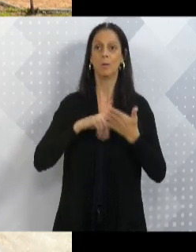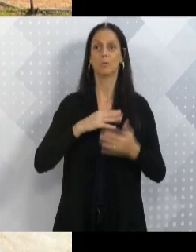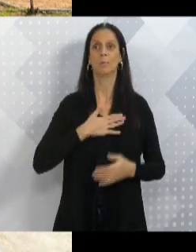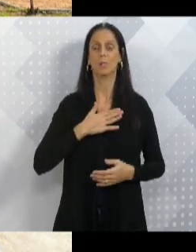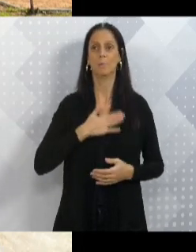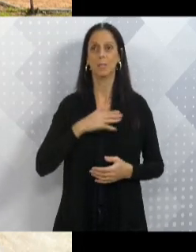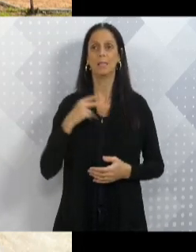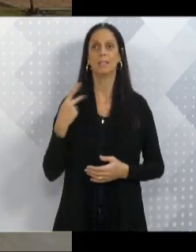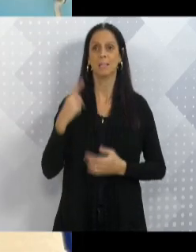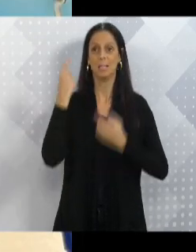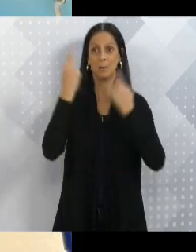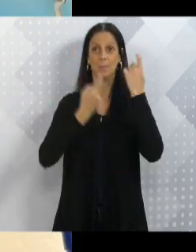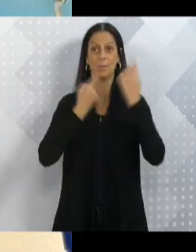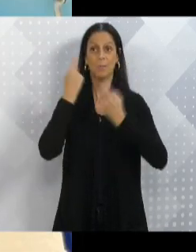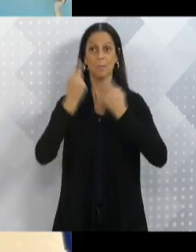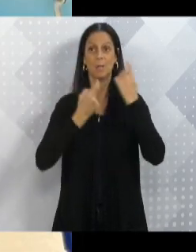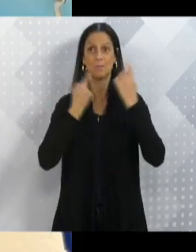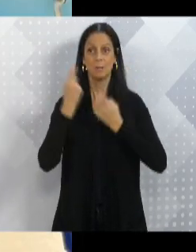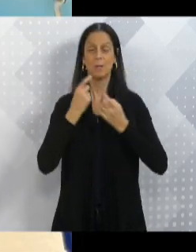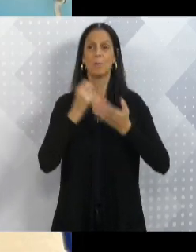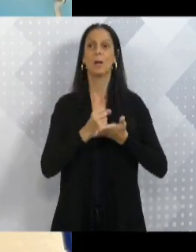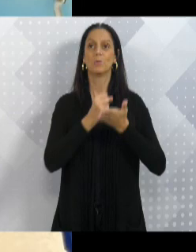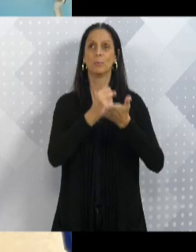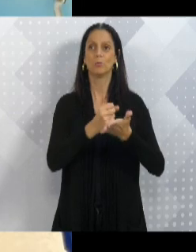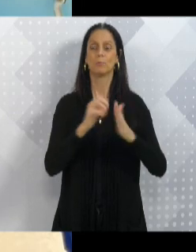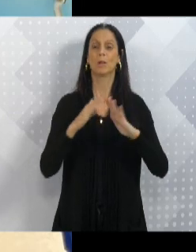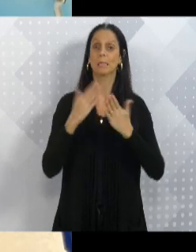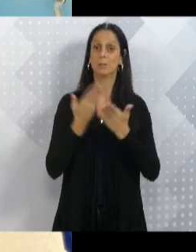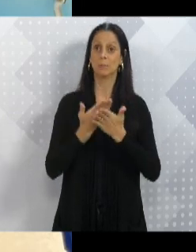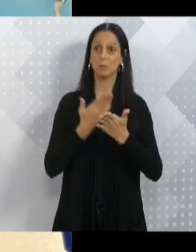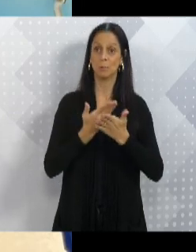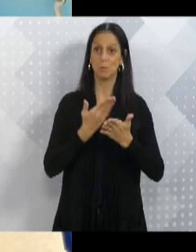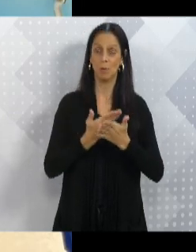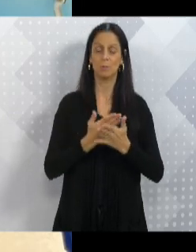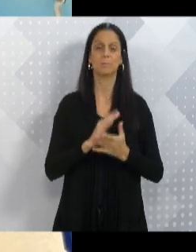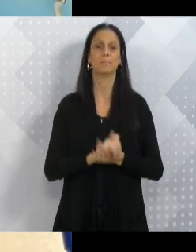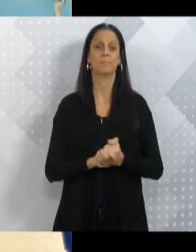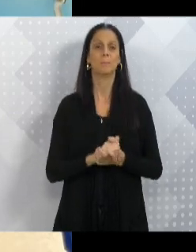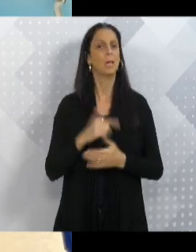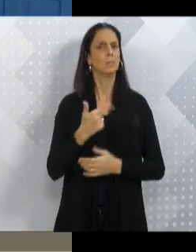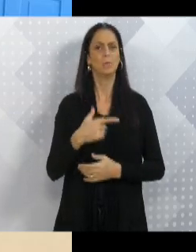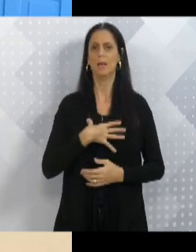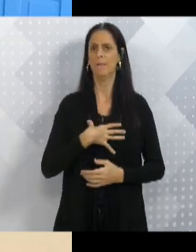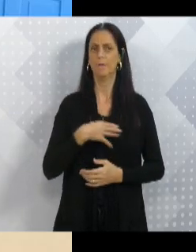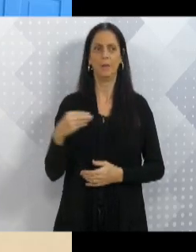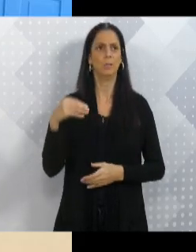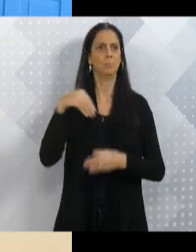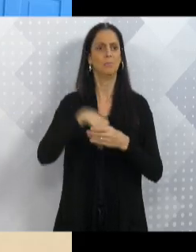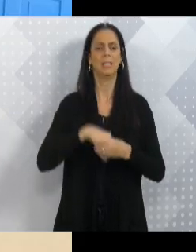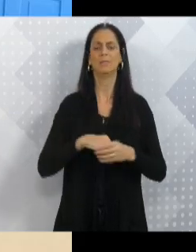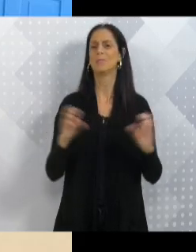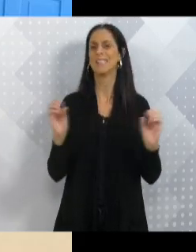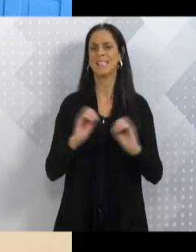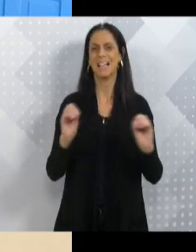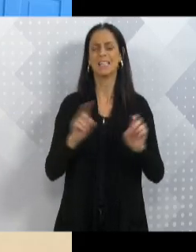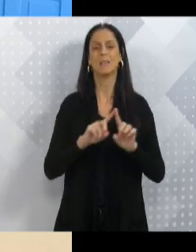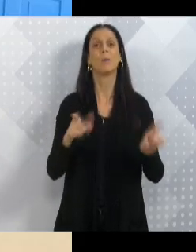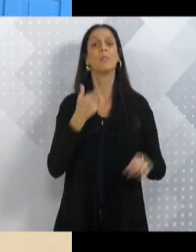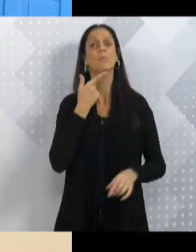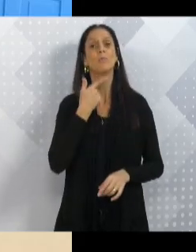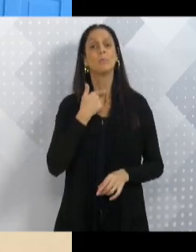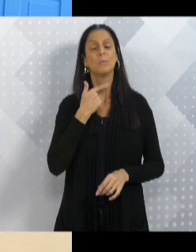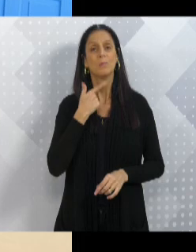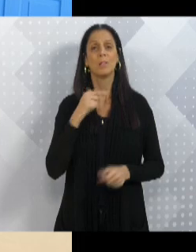a preocupação dele em estar ajudando a escola, mesmo não tendo filhos lá, não tendo mais a vontade de fazer